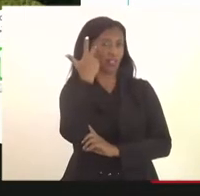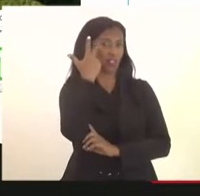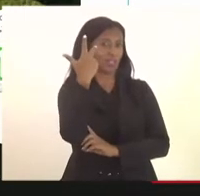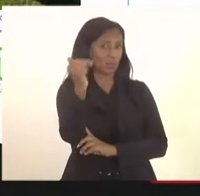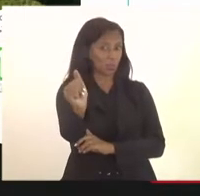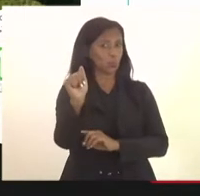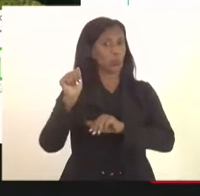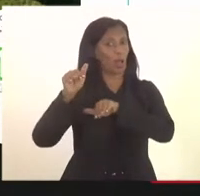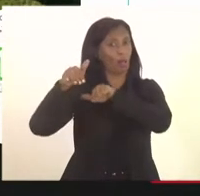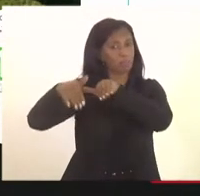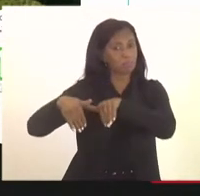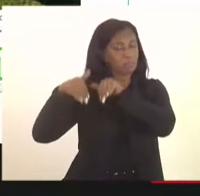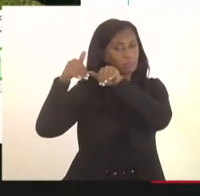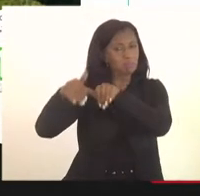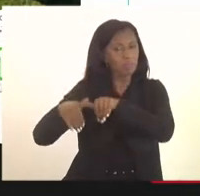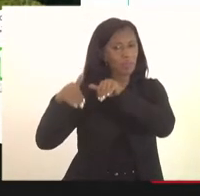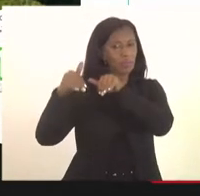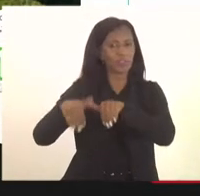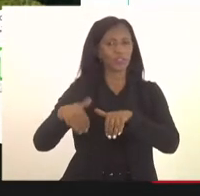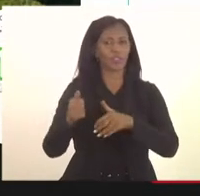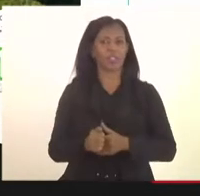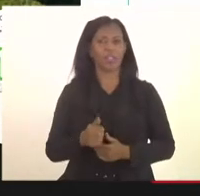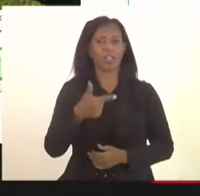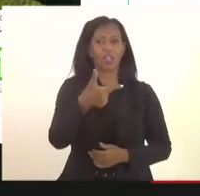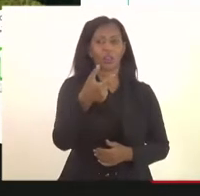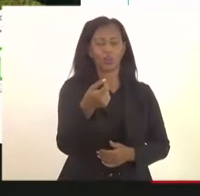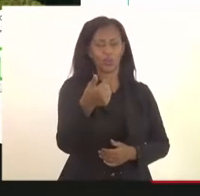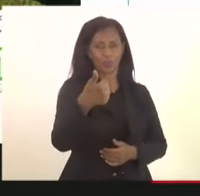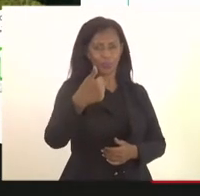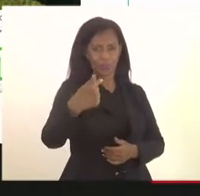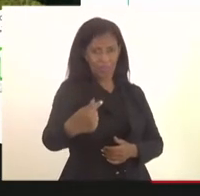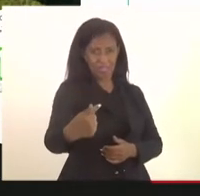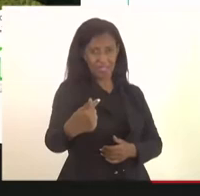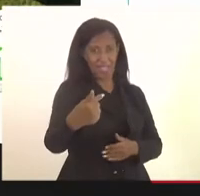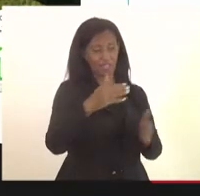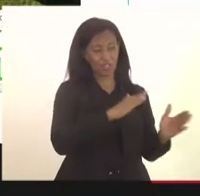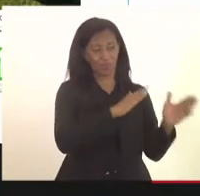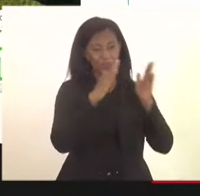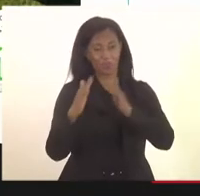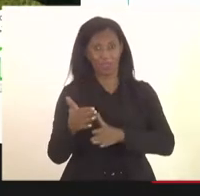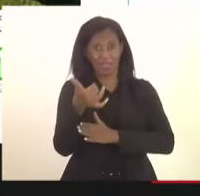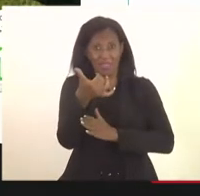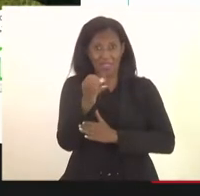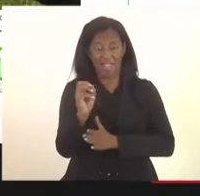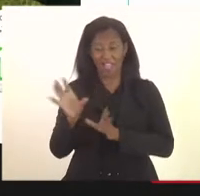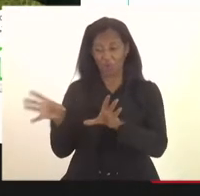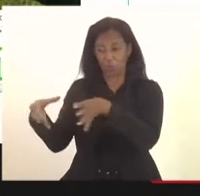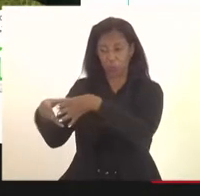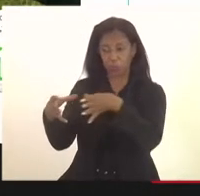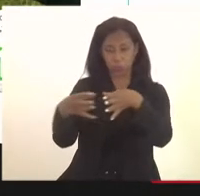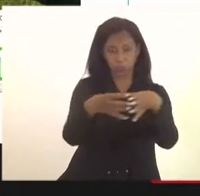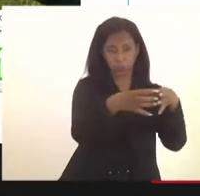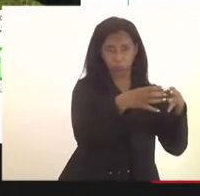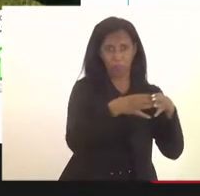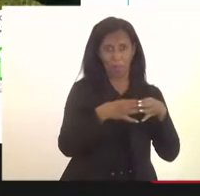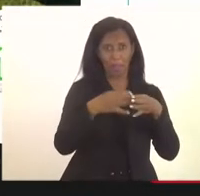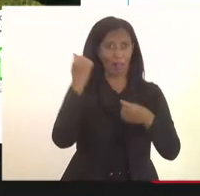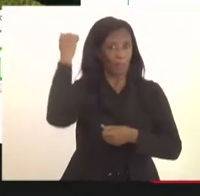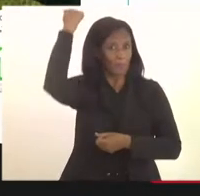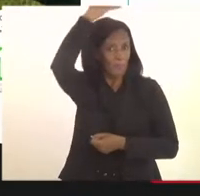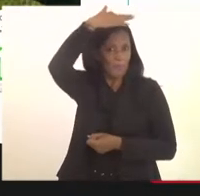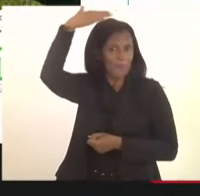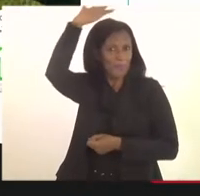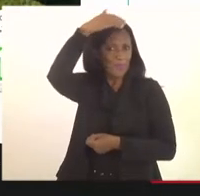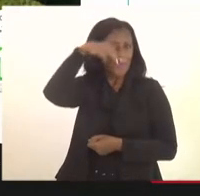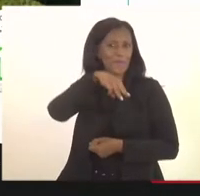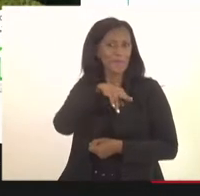Austrália, o projeto Gladstone. Em 2017, nós adquirimos 10 áreas de concessão no Golfo do México. E,